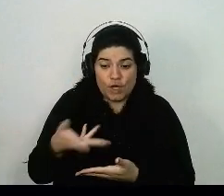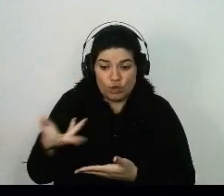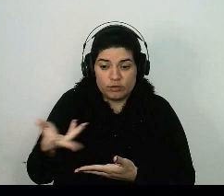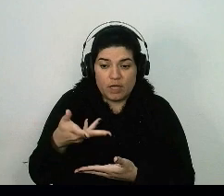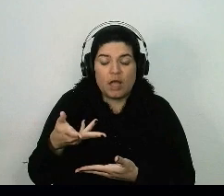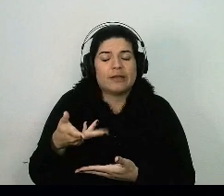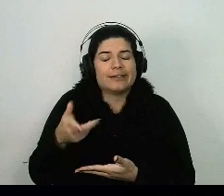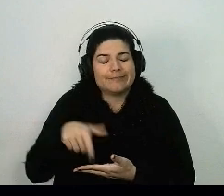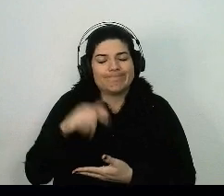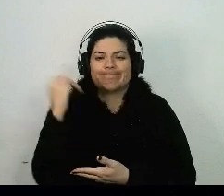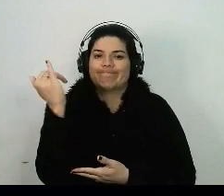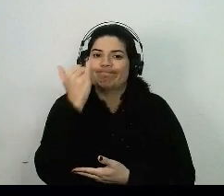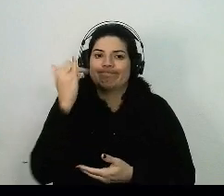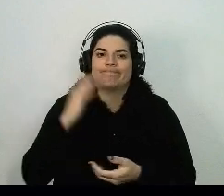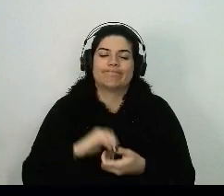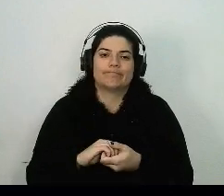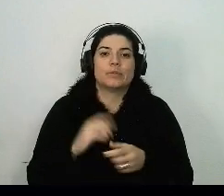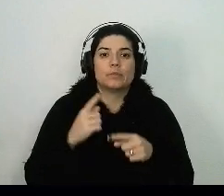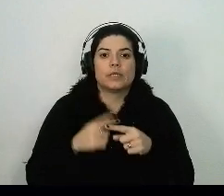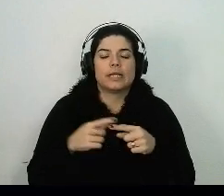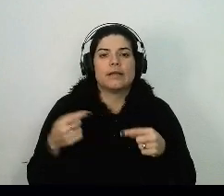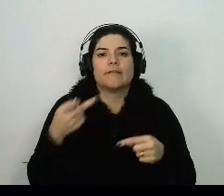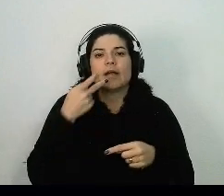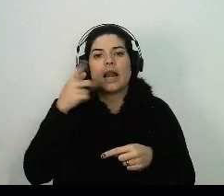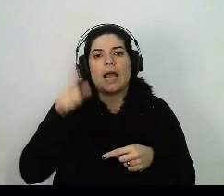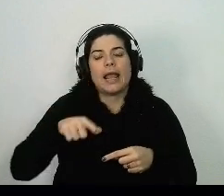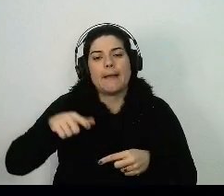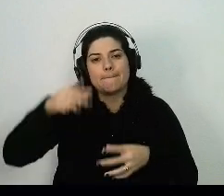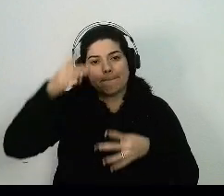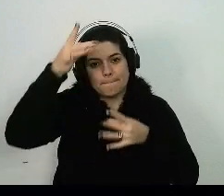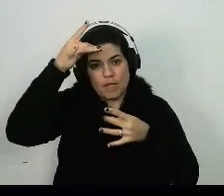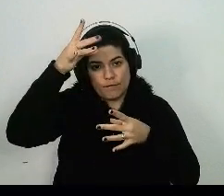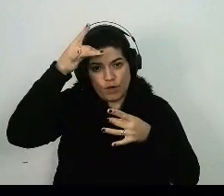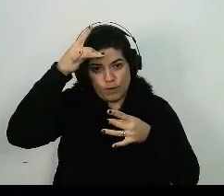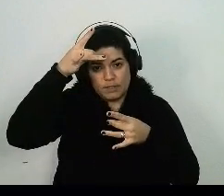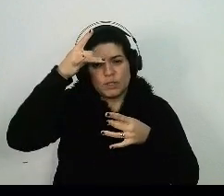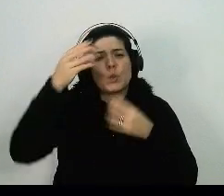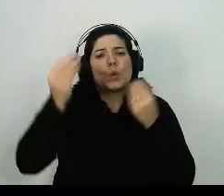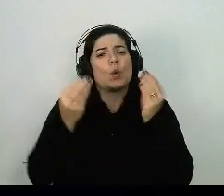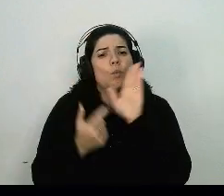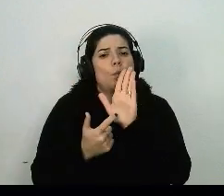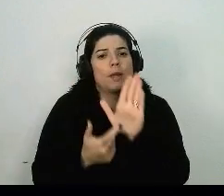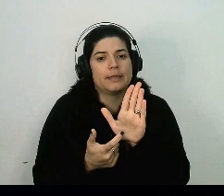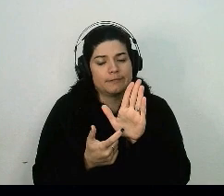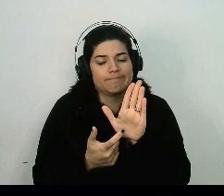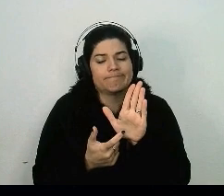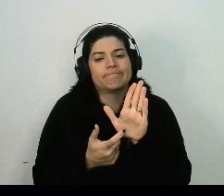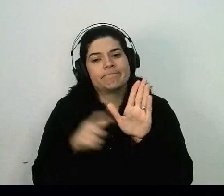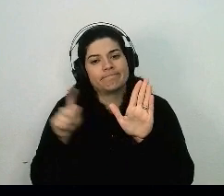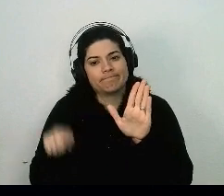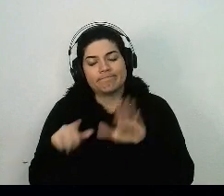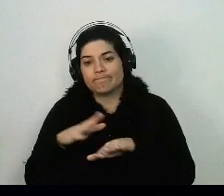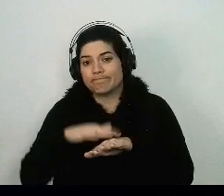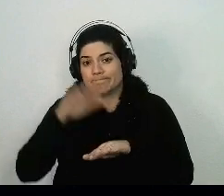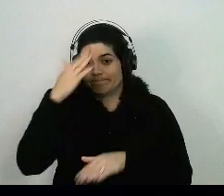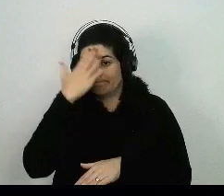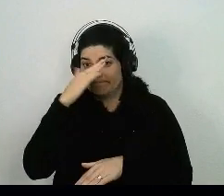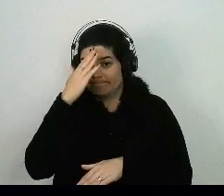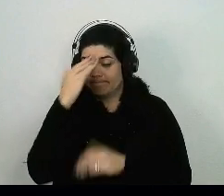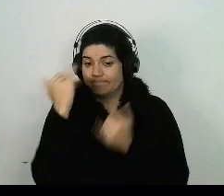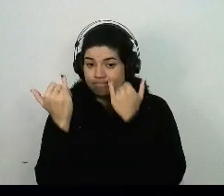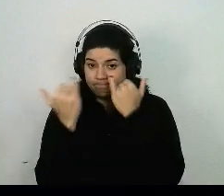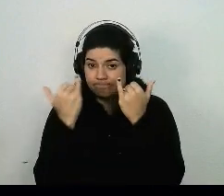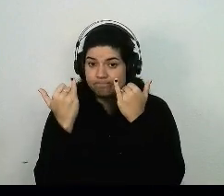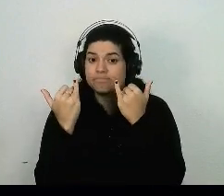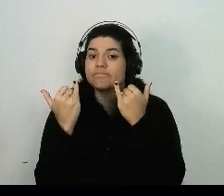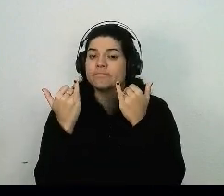A gente está falando diretamente de performance. Então, aí, como apresentar isso? Né? Então, mais do que só entender os dados que têm que ser gerados, é